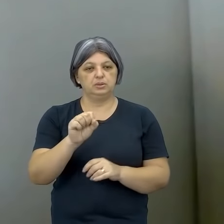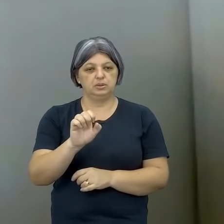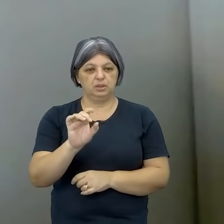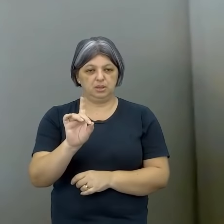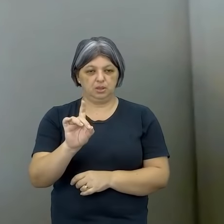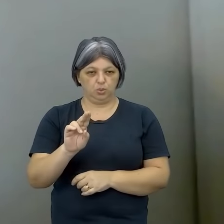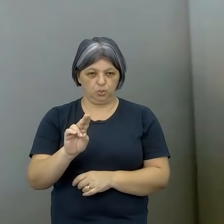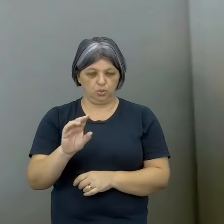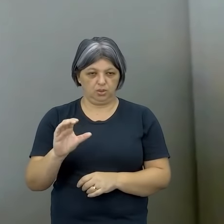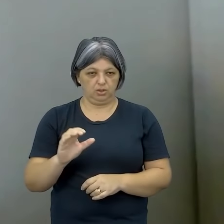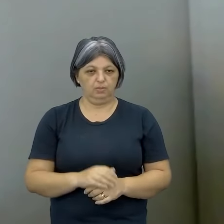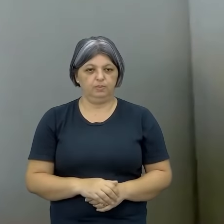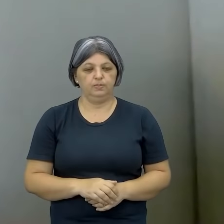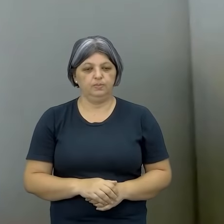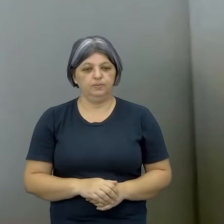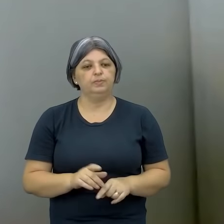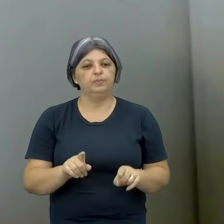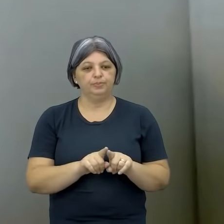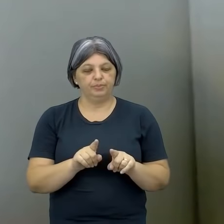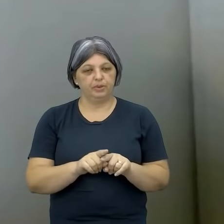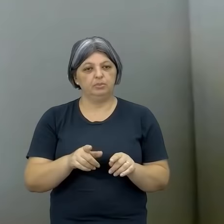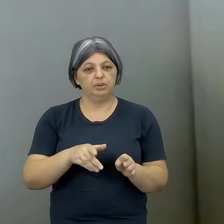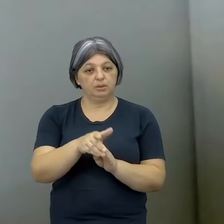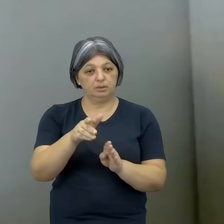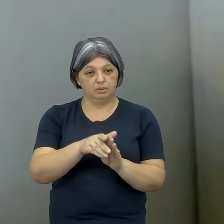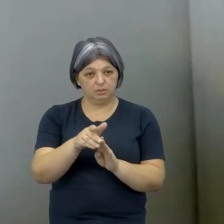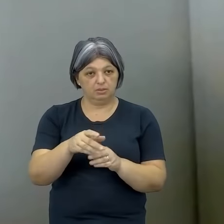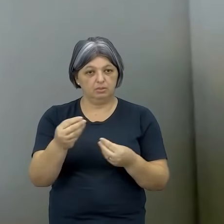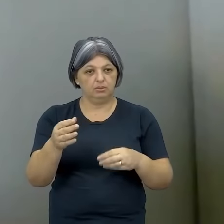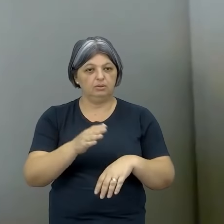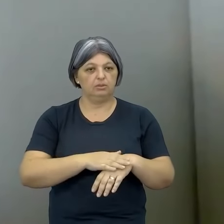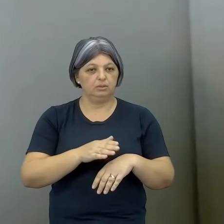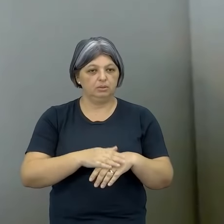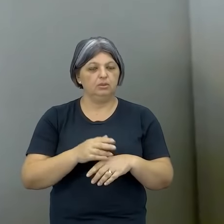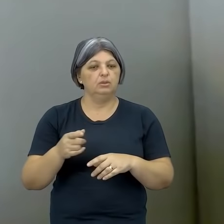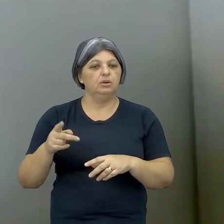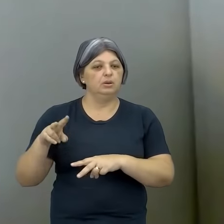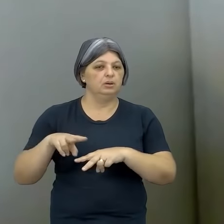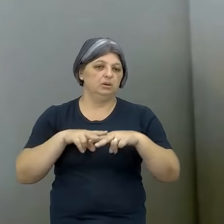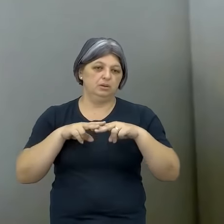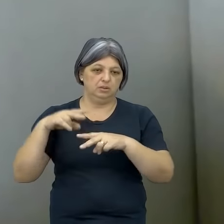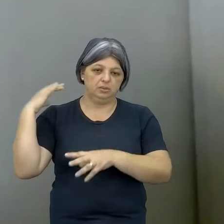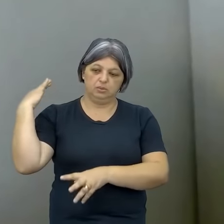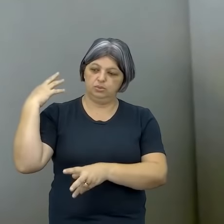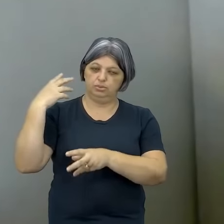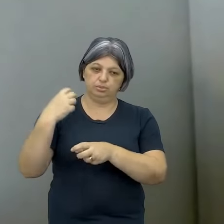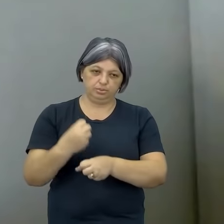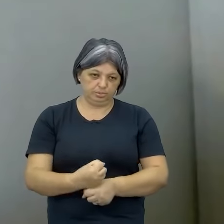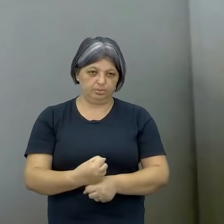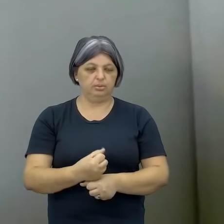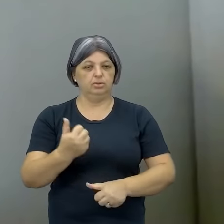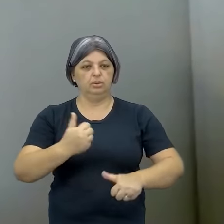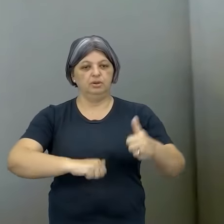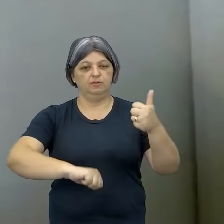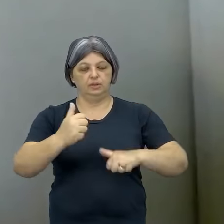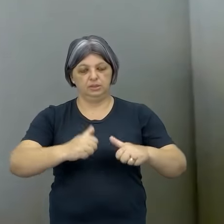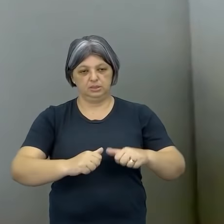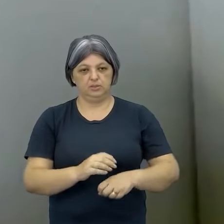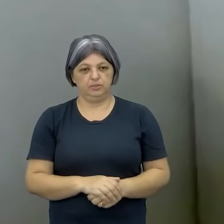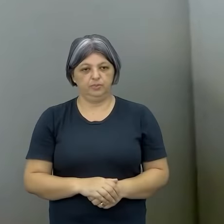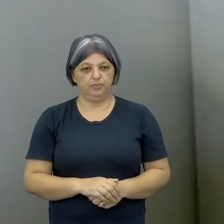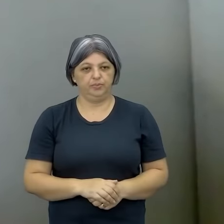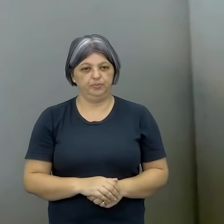vamos, assim, neste momento, orientar vocês fazendo aqui uma retomada das orientações sobre avaliação e